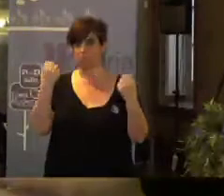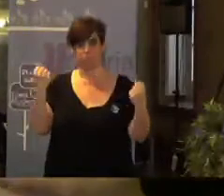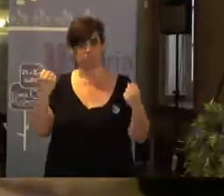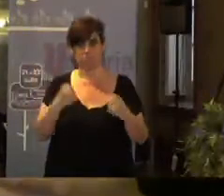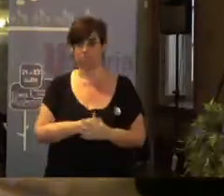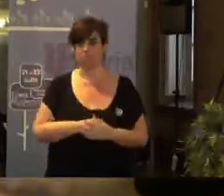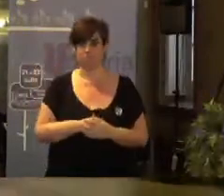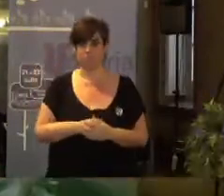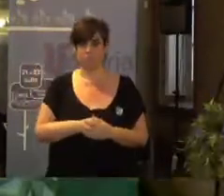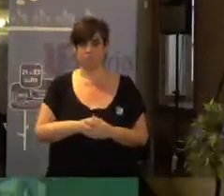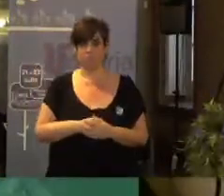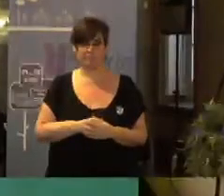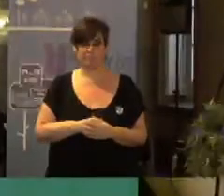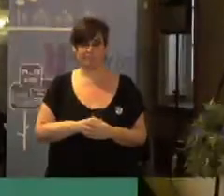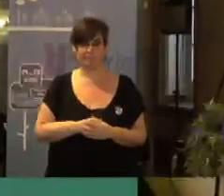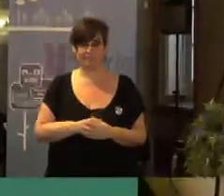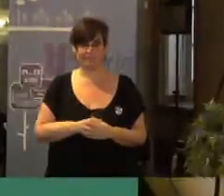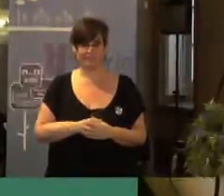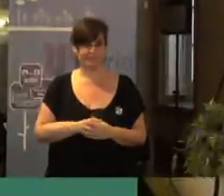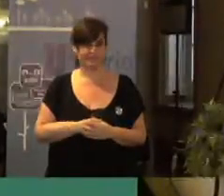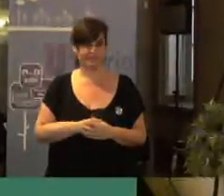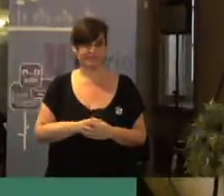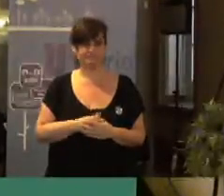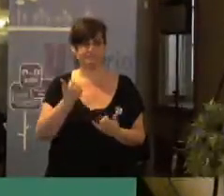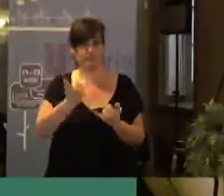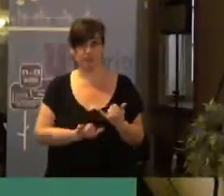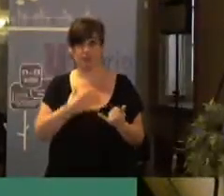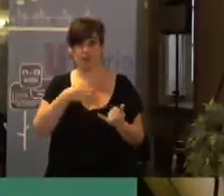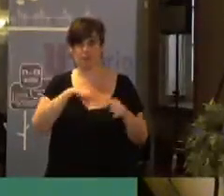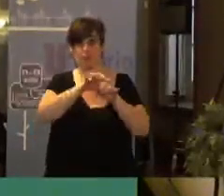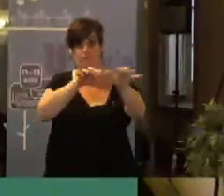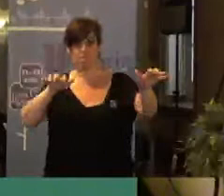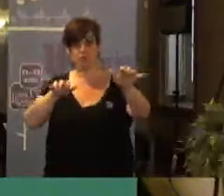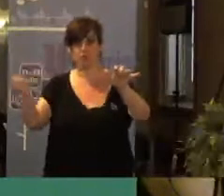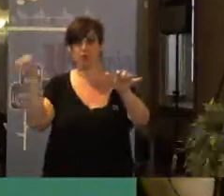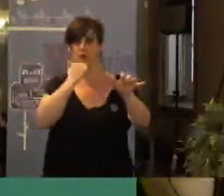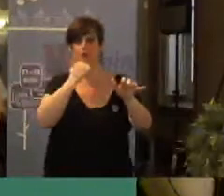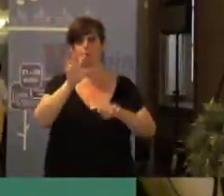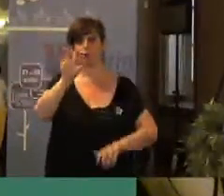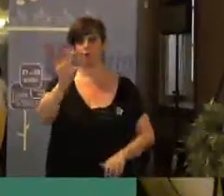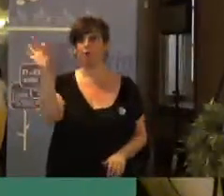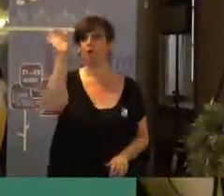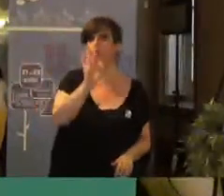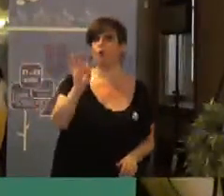existia no tempo da maioria absoluta do PS ou até no